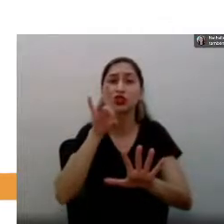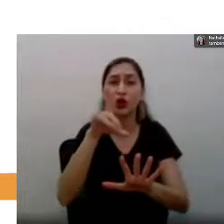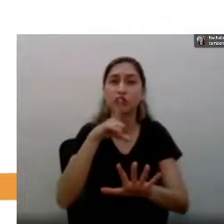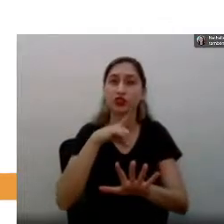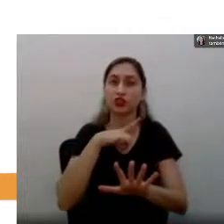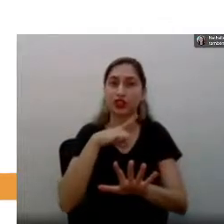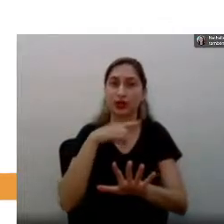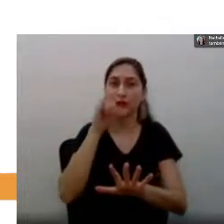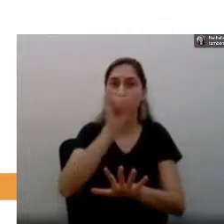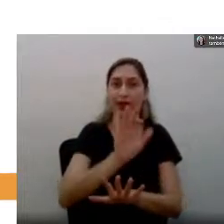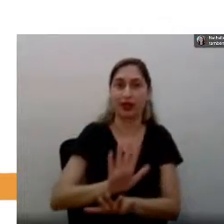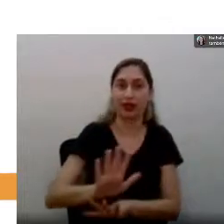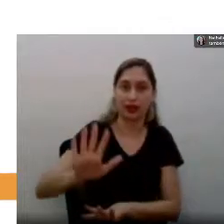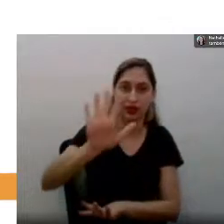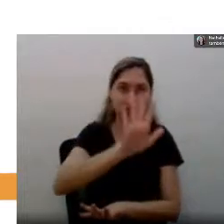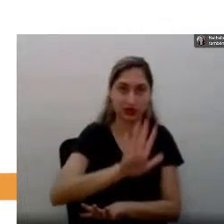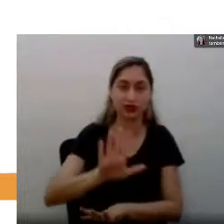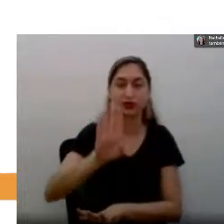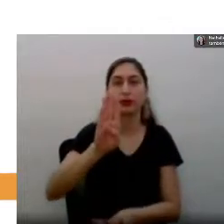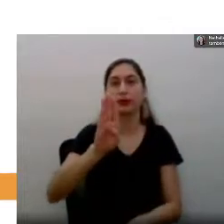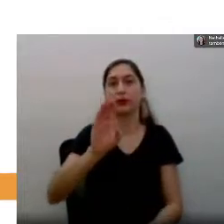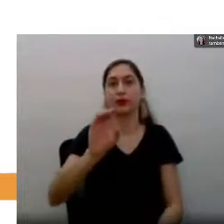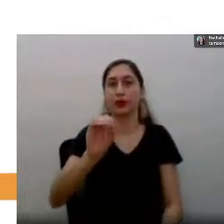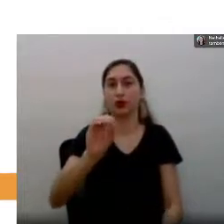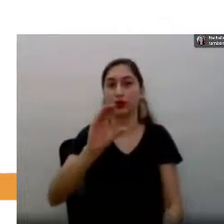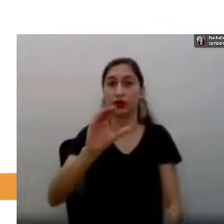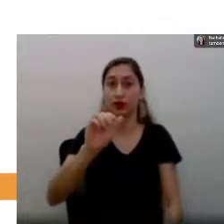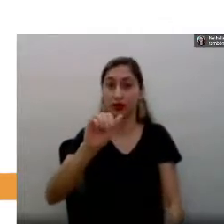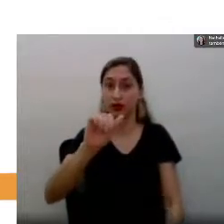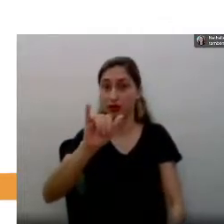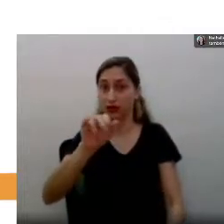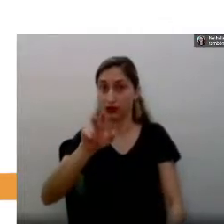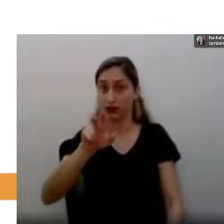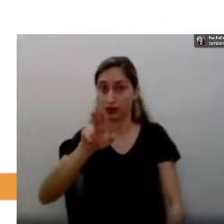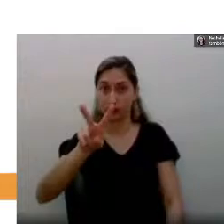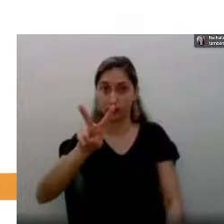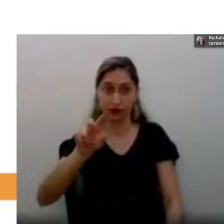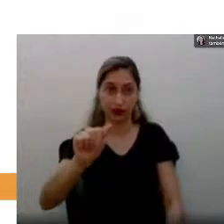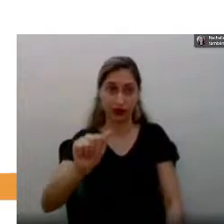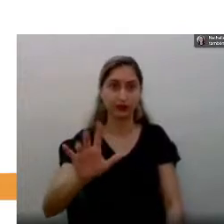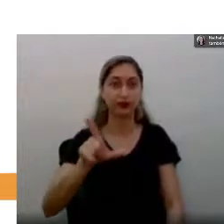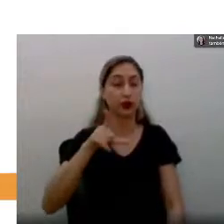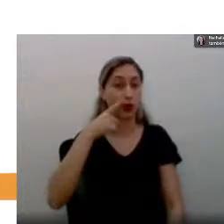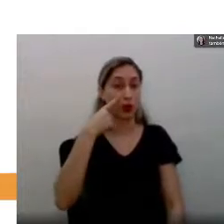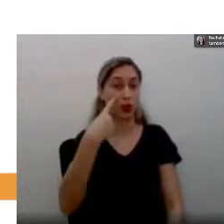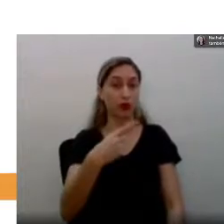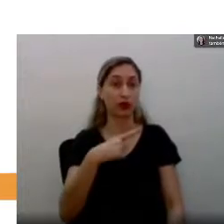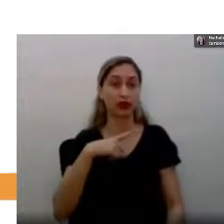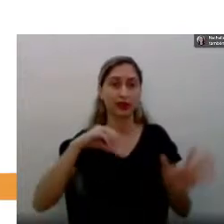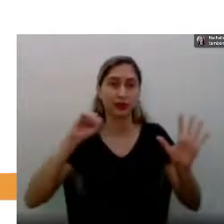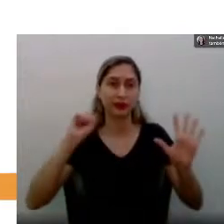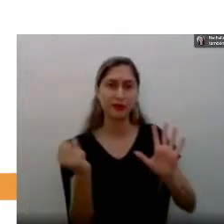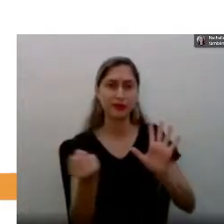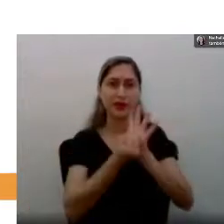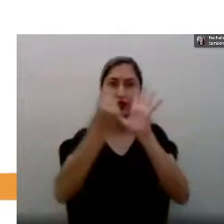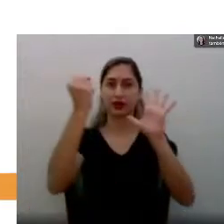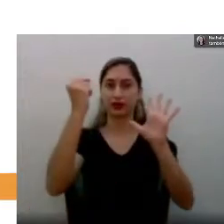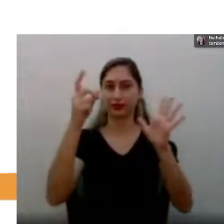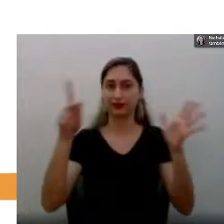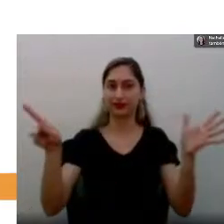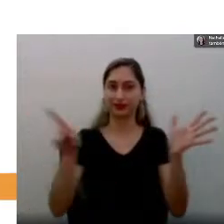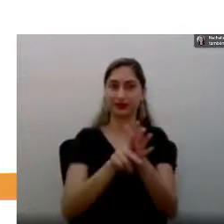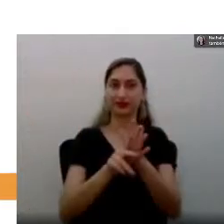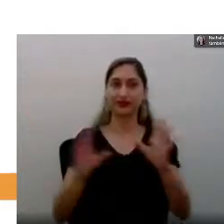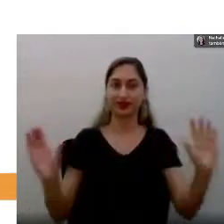as imagens de Bocaiuva sendo as imagens oficiais né Tem até que o Marco que é o do eclipse não é lado hoje lá é um matagal